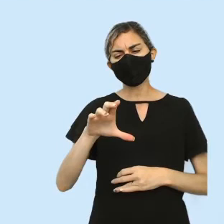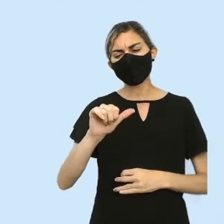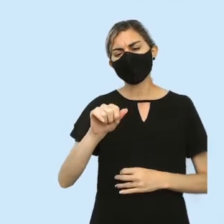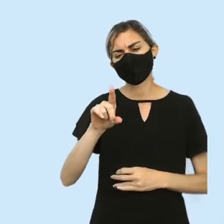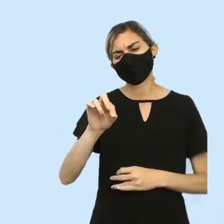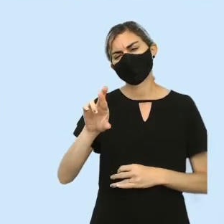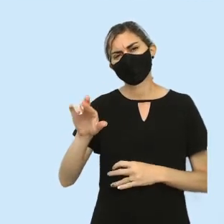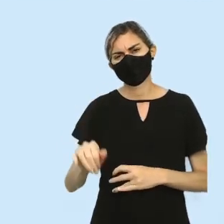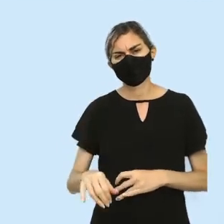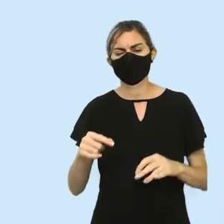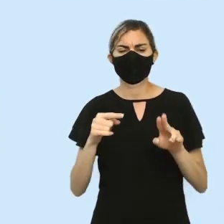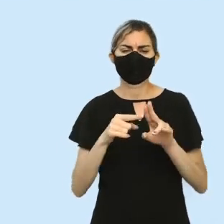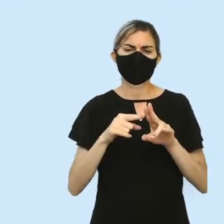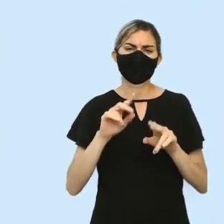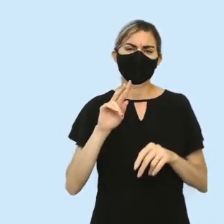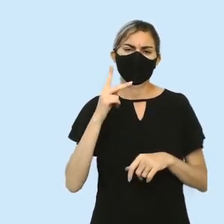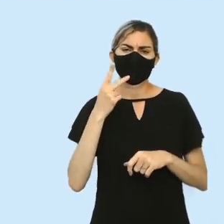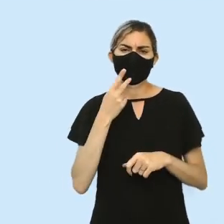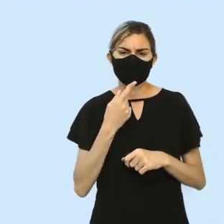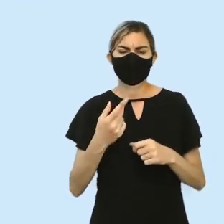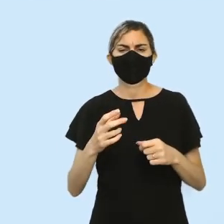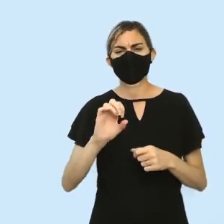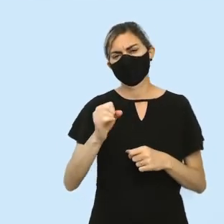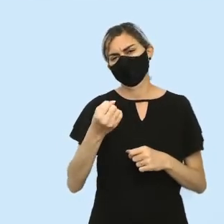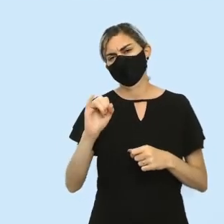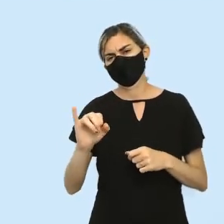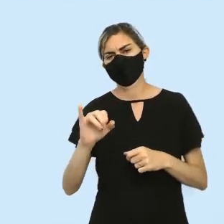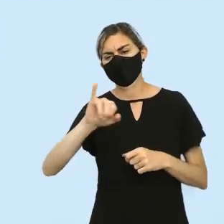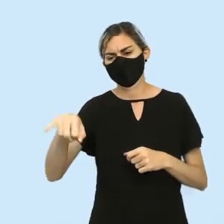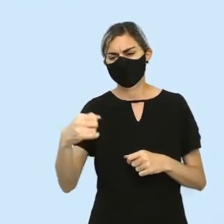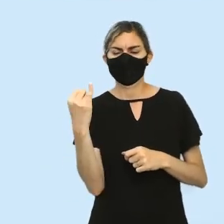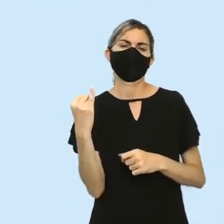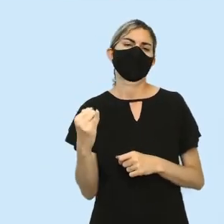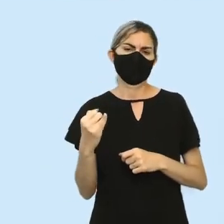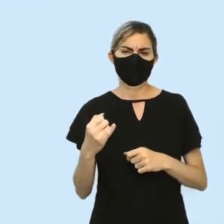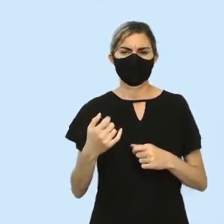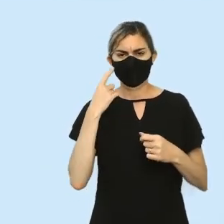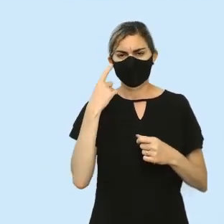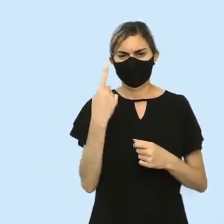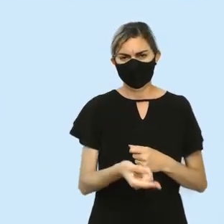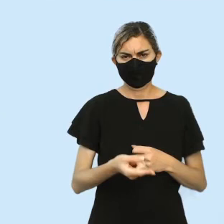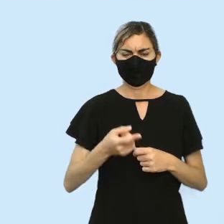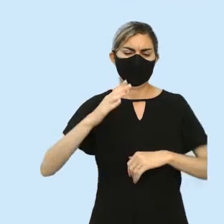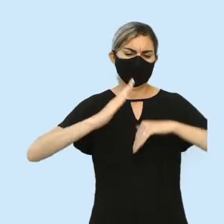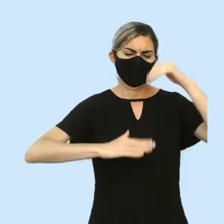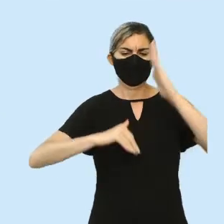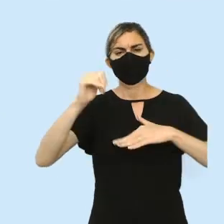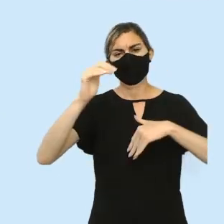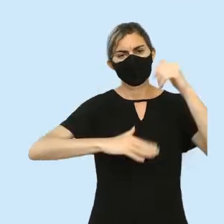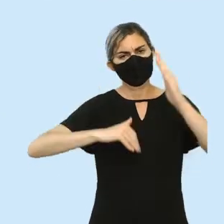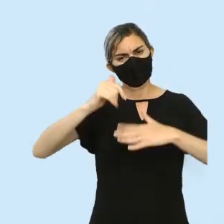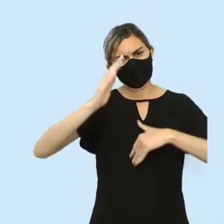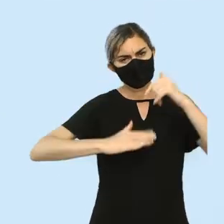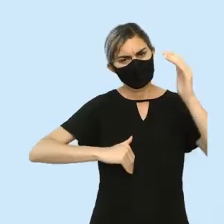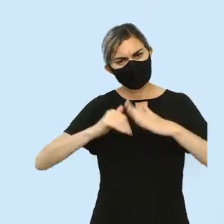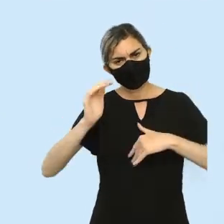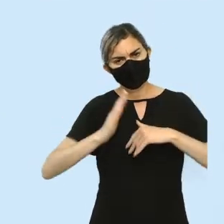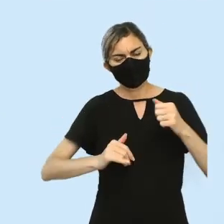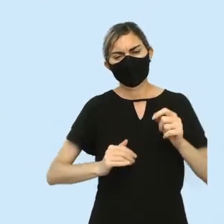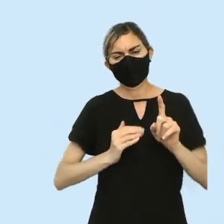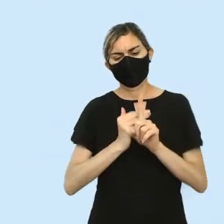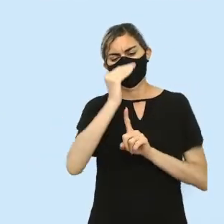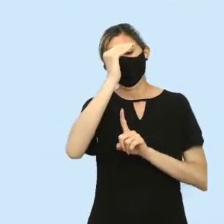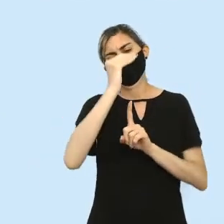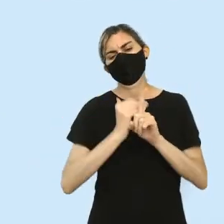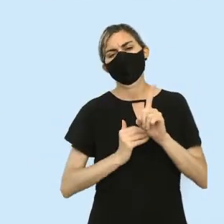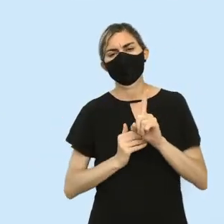caloria e a unidade oficial no SI é joule. Olha aí, galera, capacidade